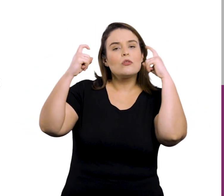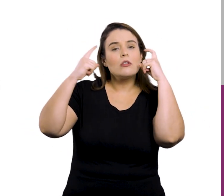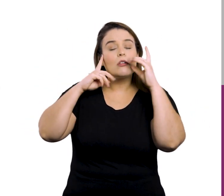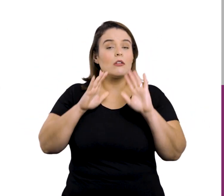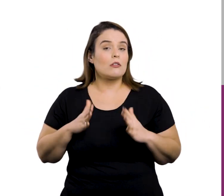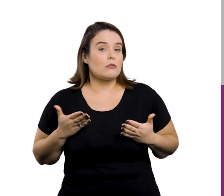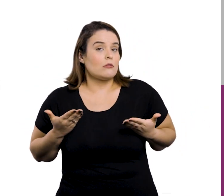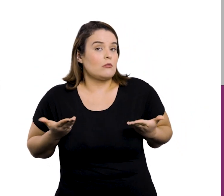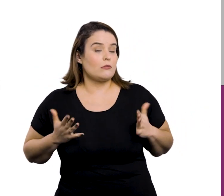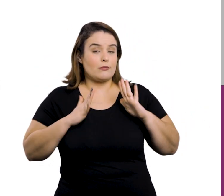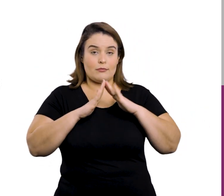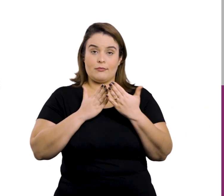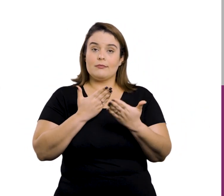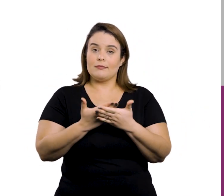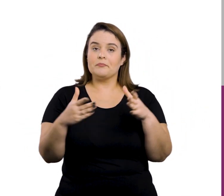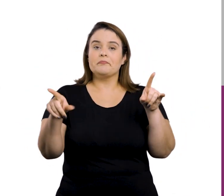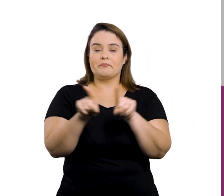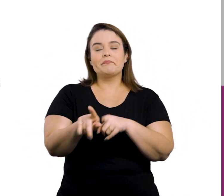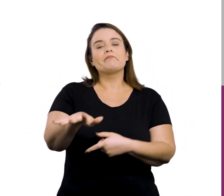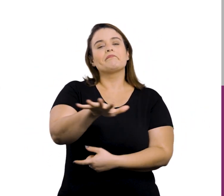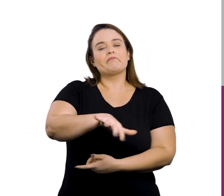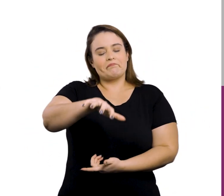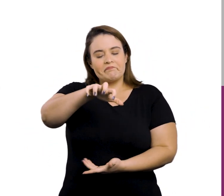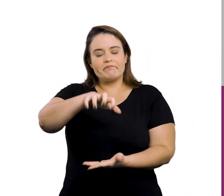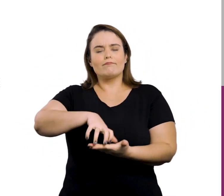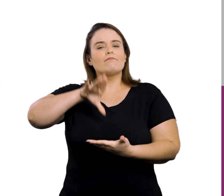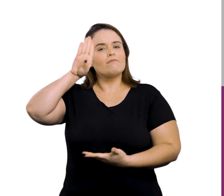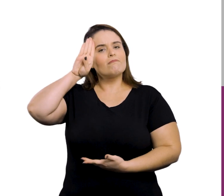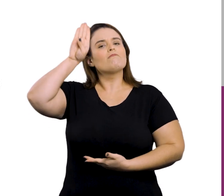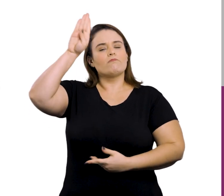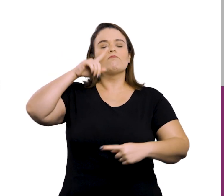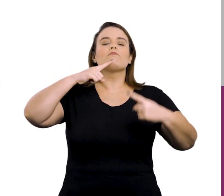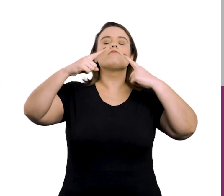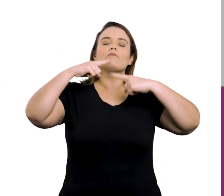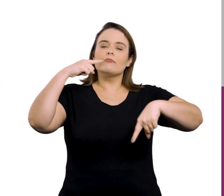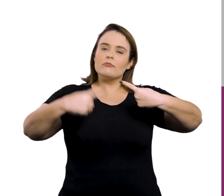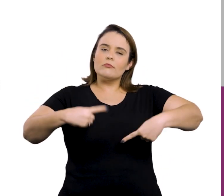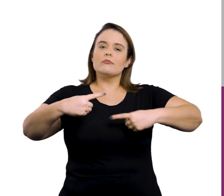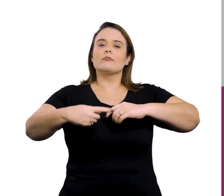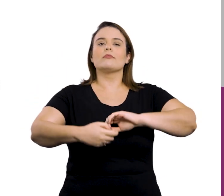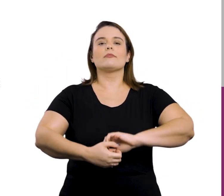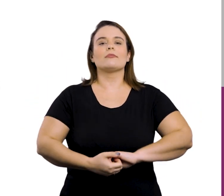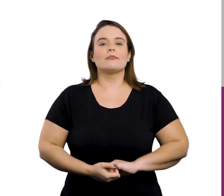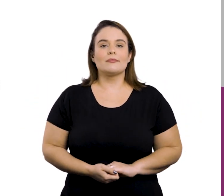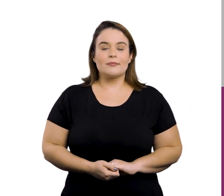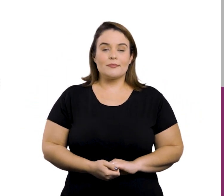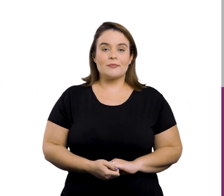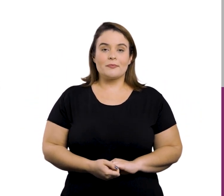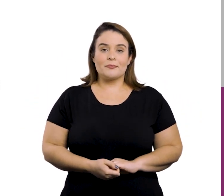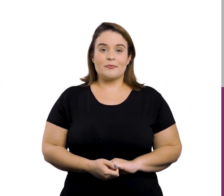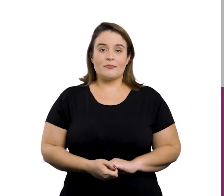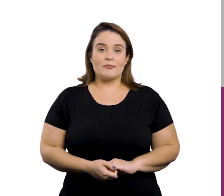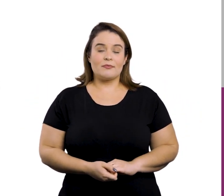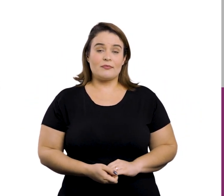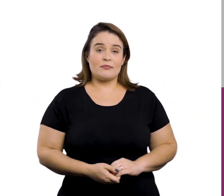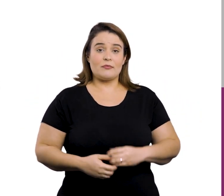ideias da política. E, portanto, a escola também é espaço primordial para discutir política.